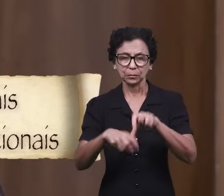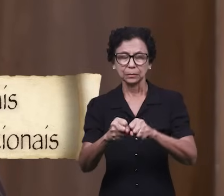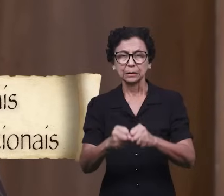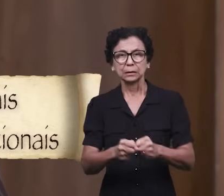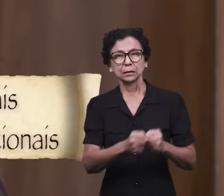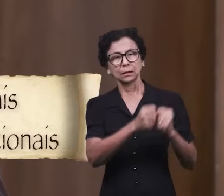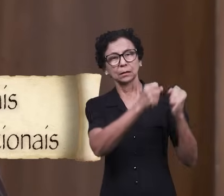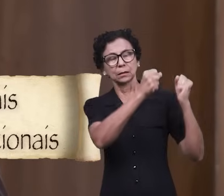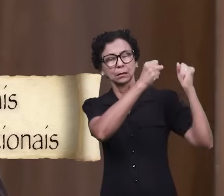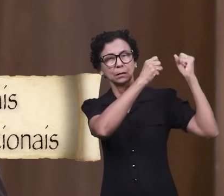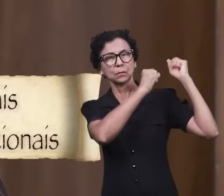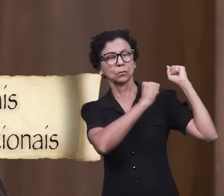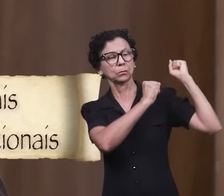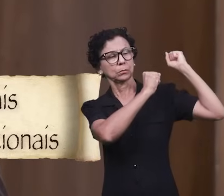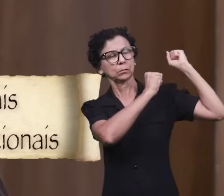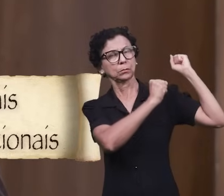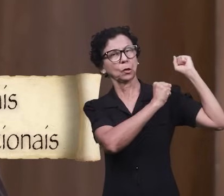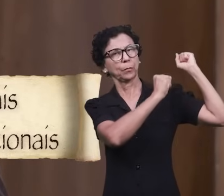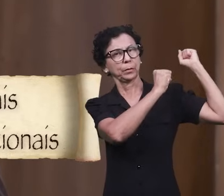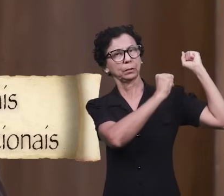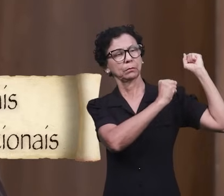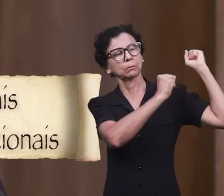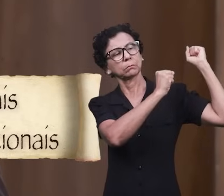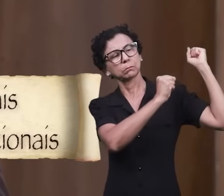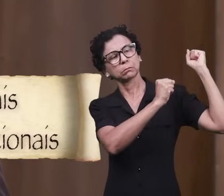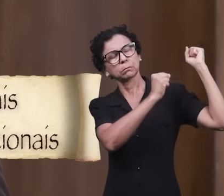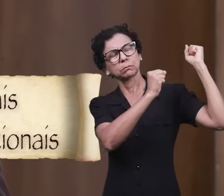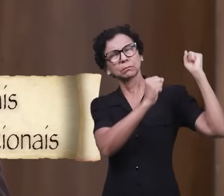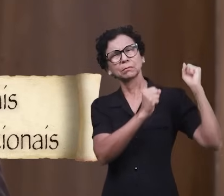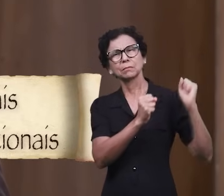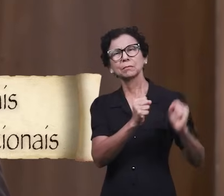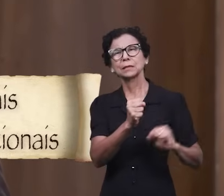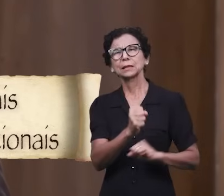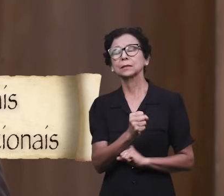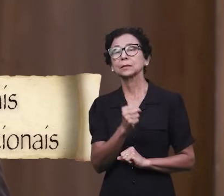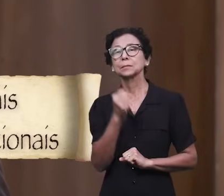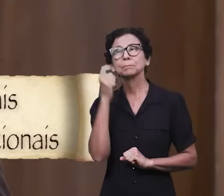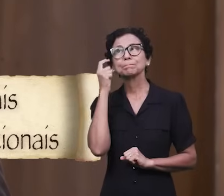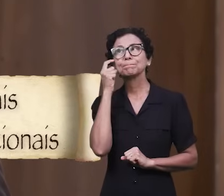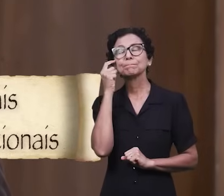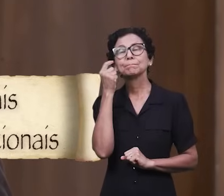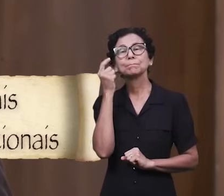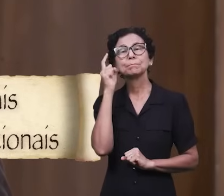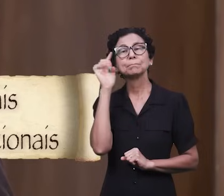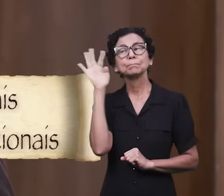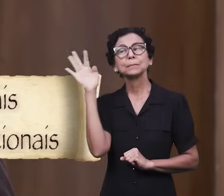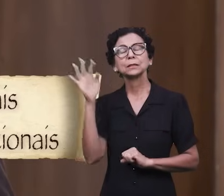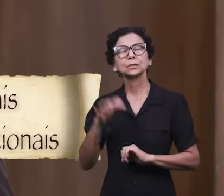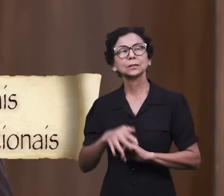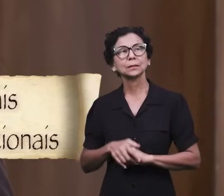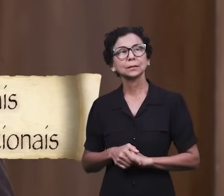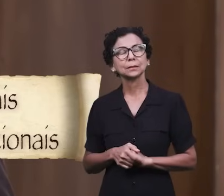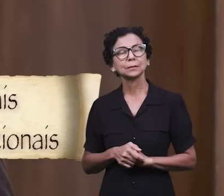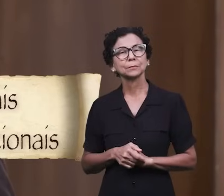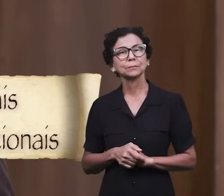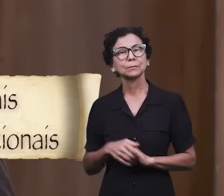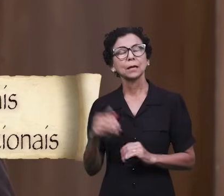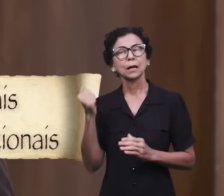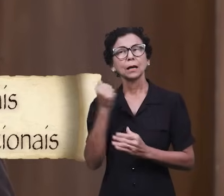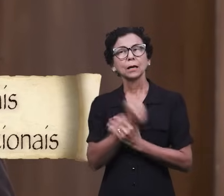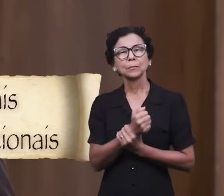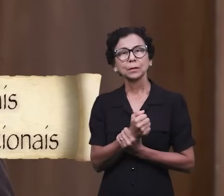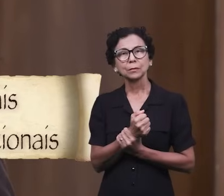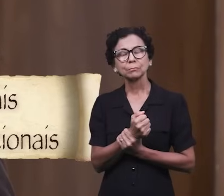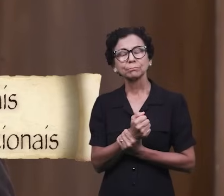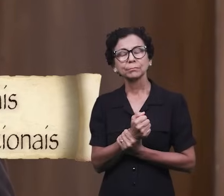Pensar no que passava-se pela cabeça de um pai. Esperou tanto pela